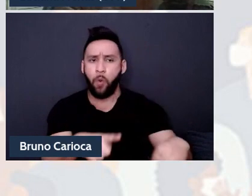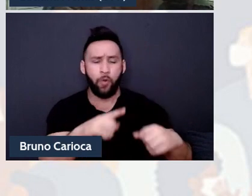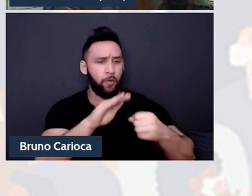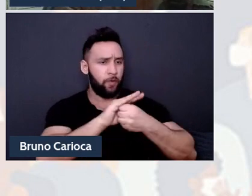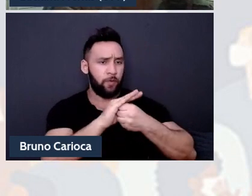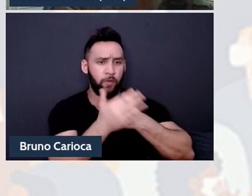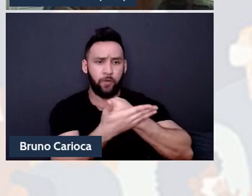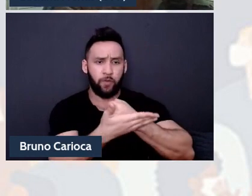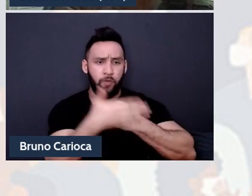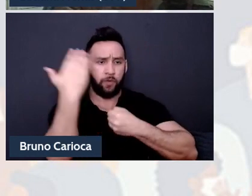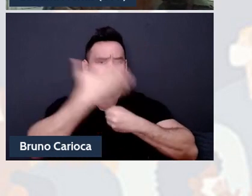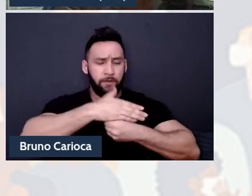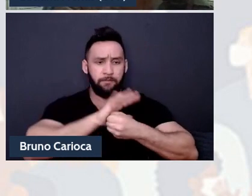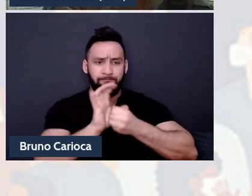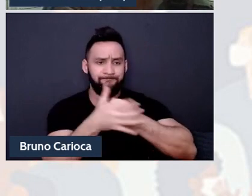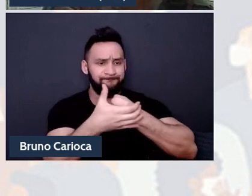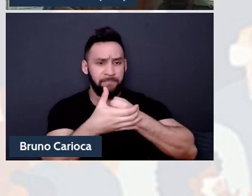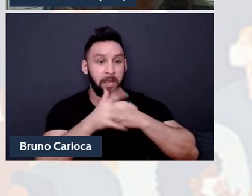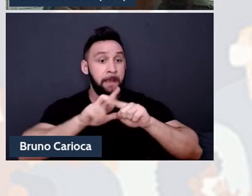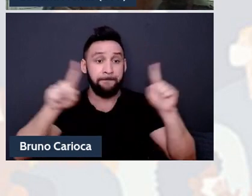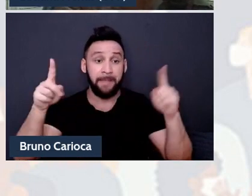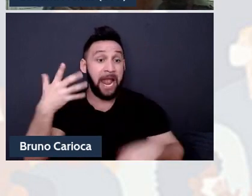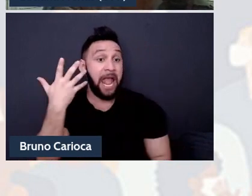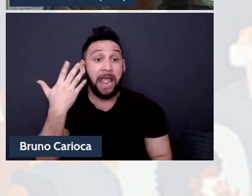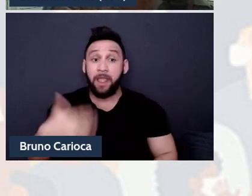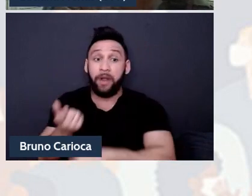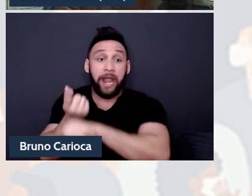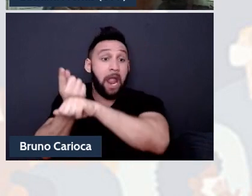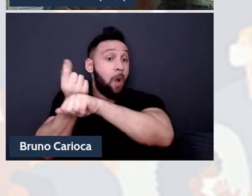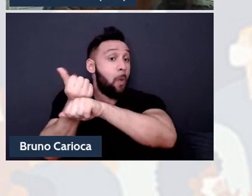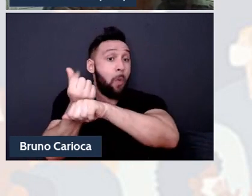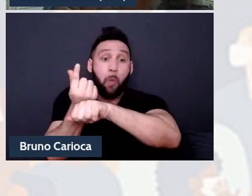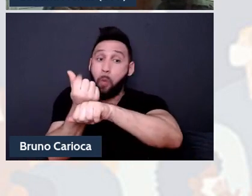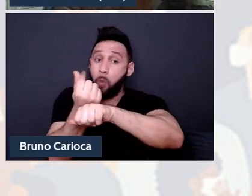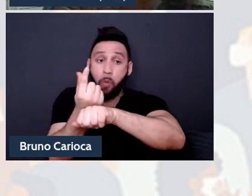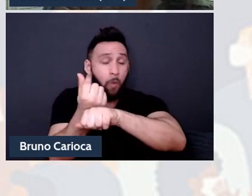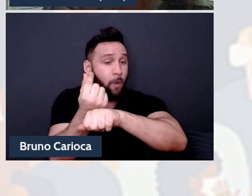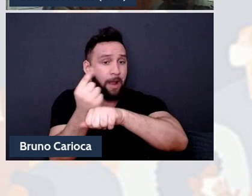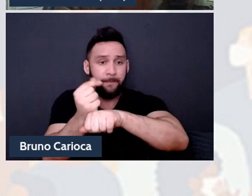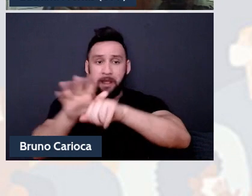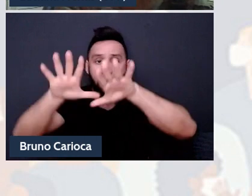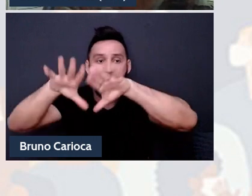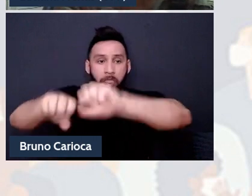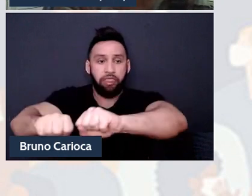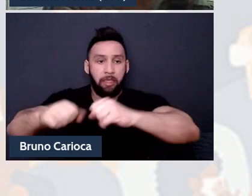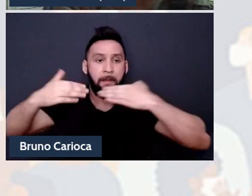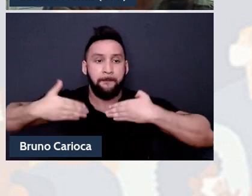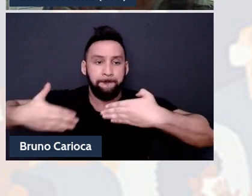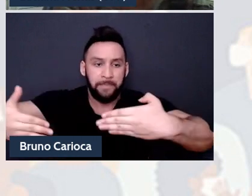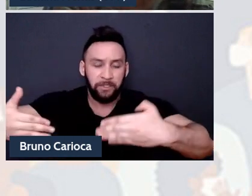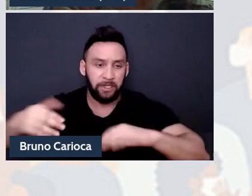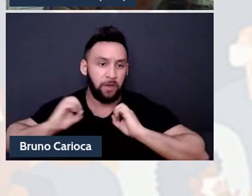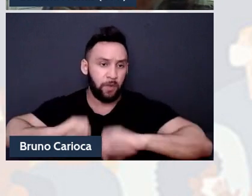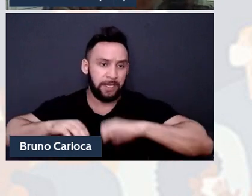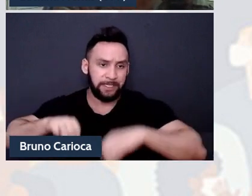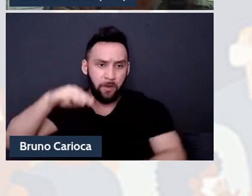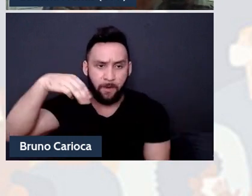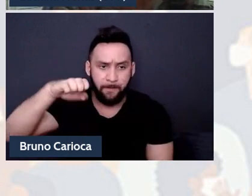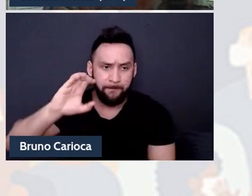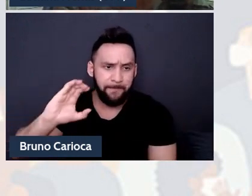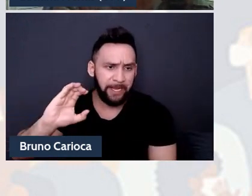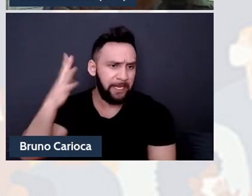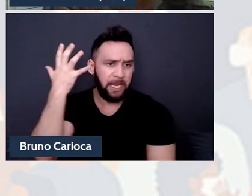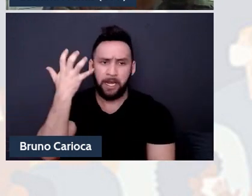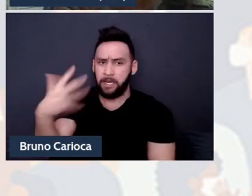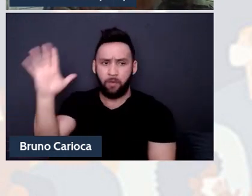também não quer o controle do capital, que o controle do capital continue no Ministério da Educação, né? Nós queremos ser ouvidas e